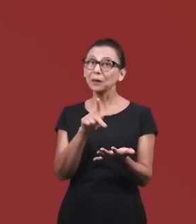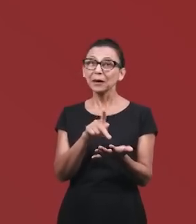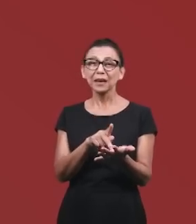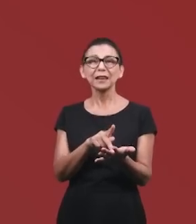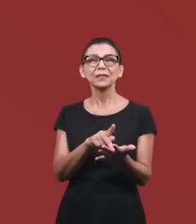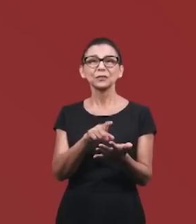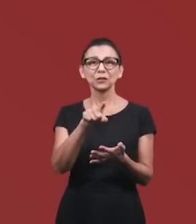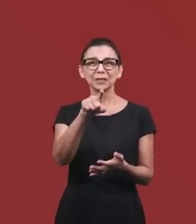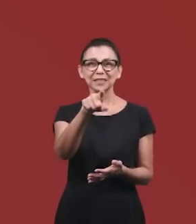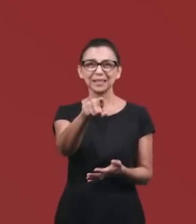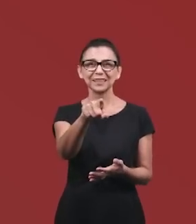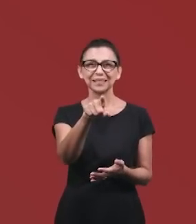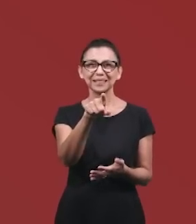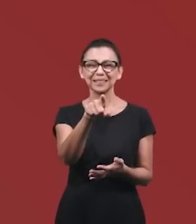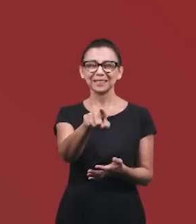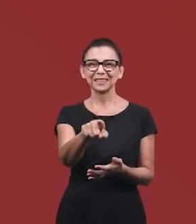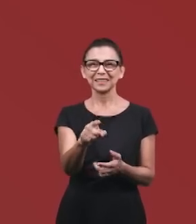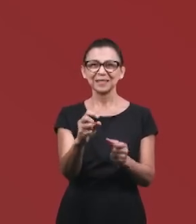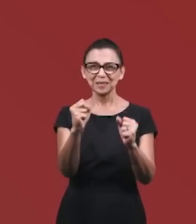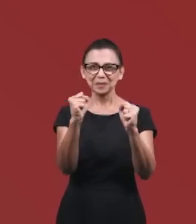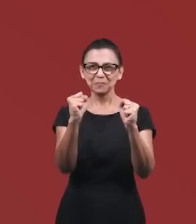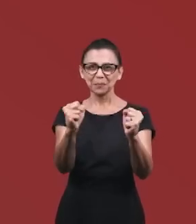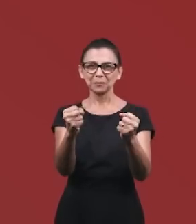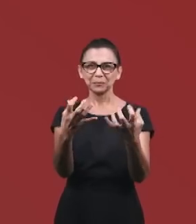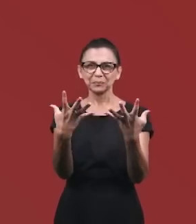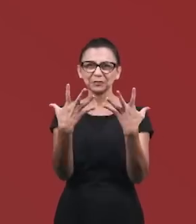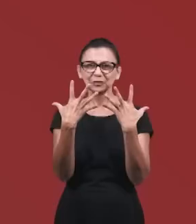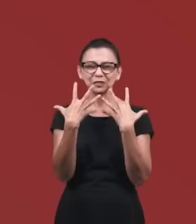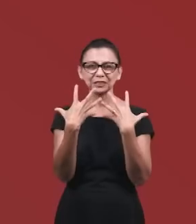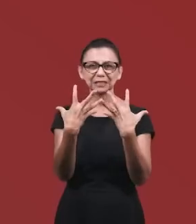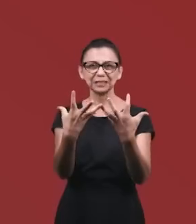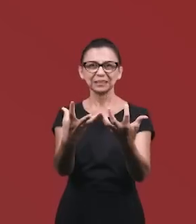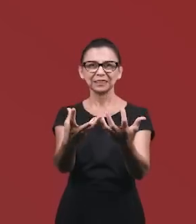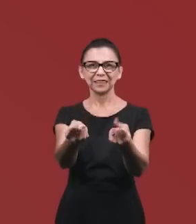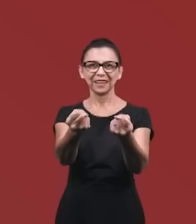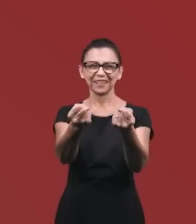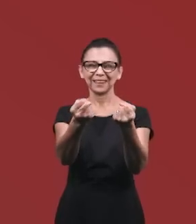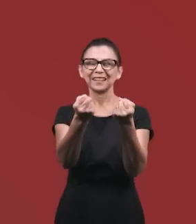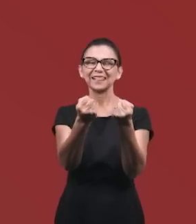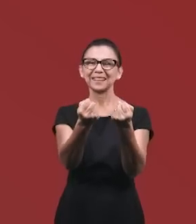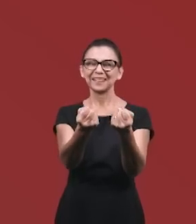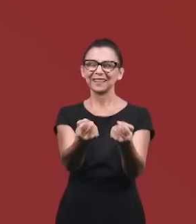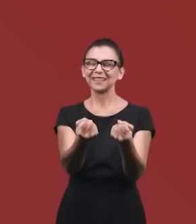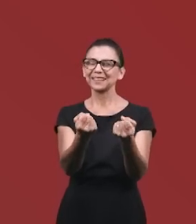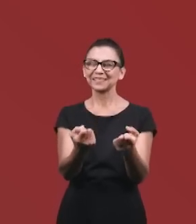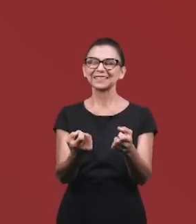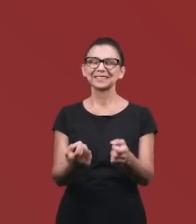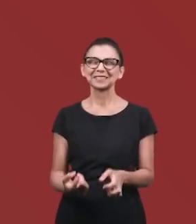verdadeiro que o homem pode ter.